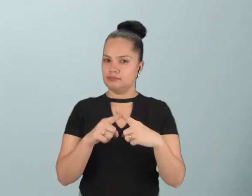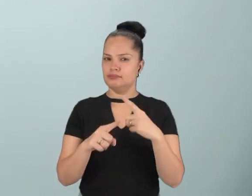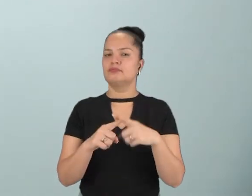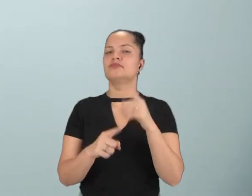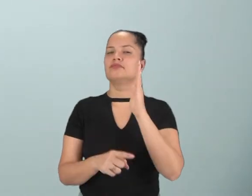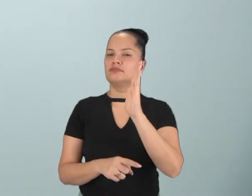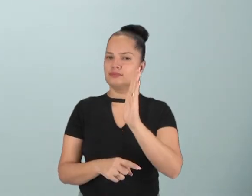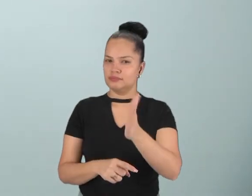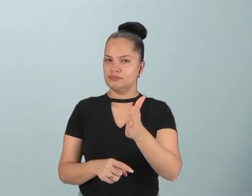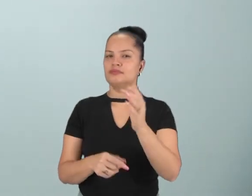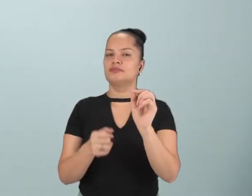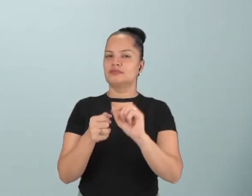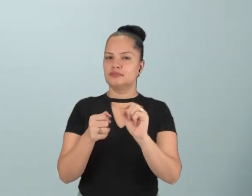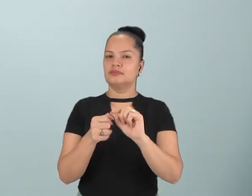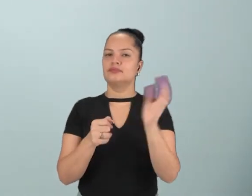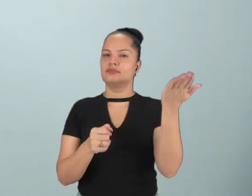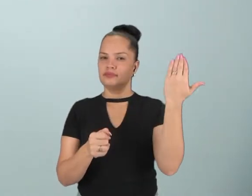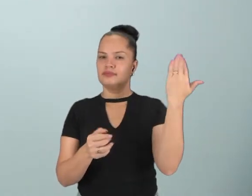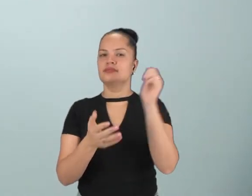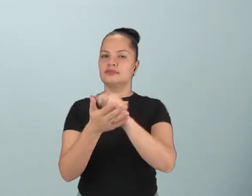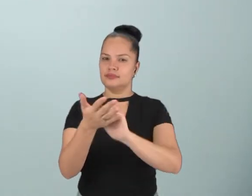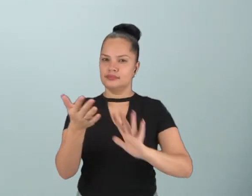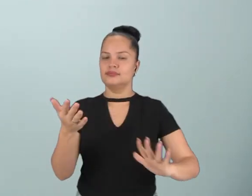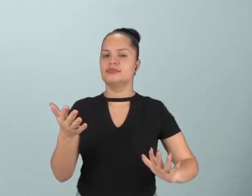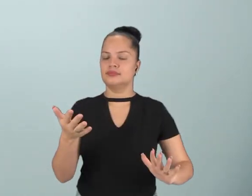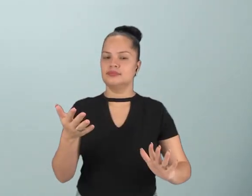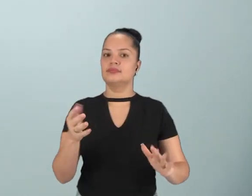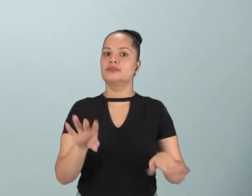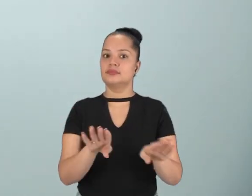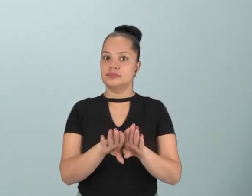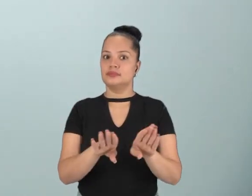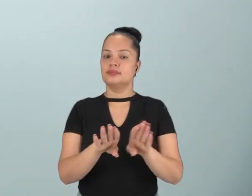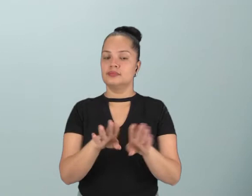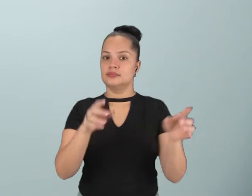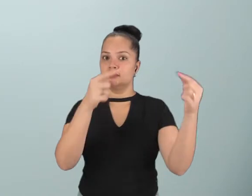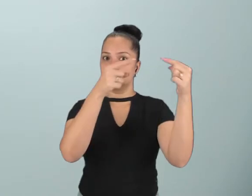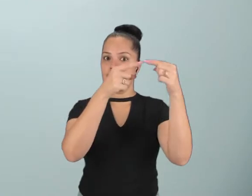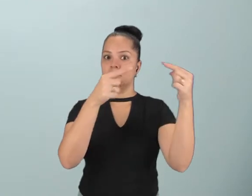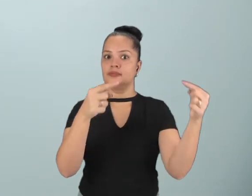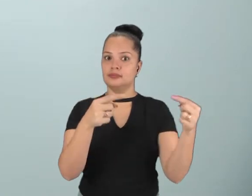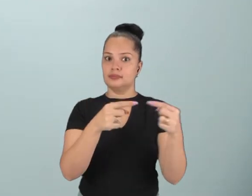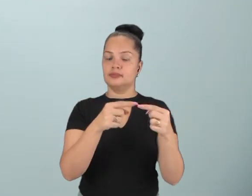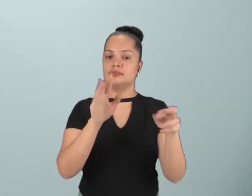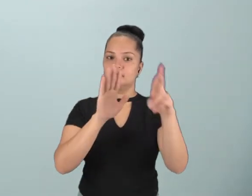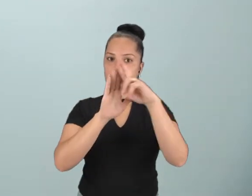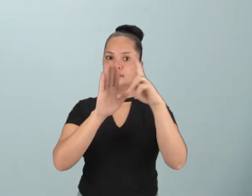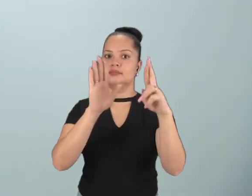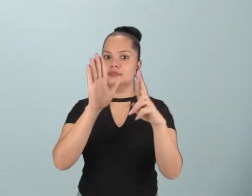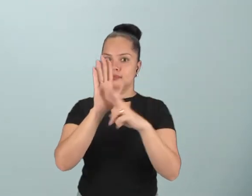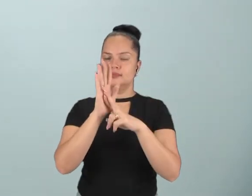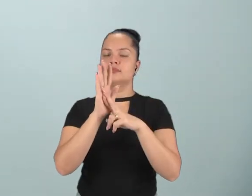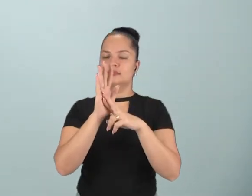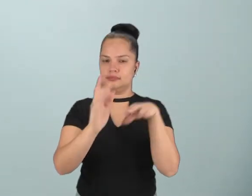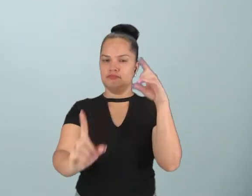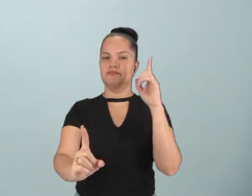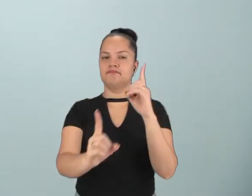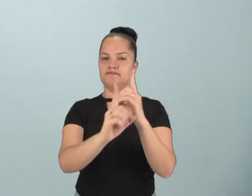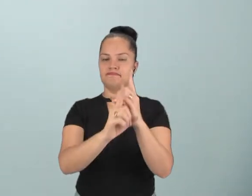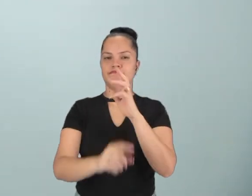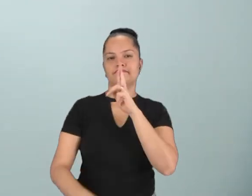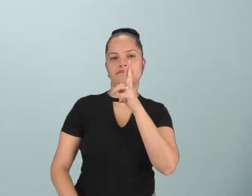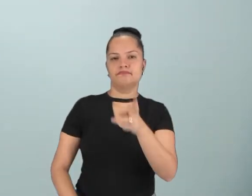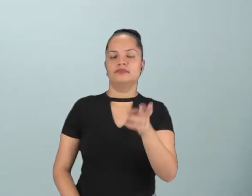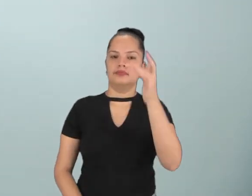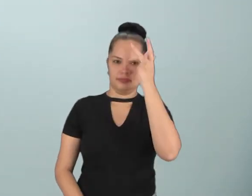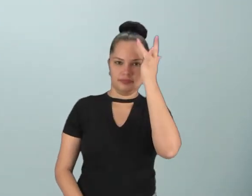fizemos essa atividade. E segundo que, partindo daquele princípio de plural e singular, tá fácil a gente identificar aí onde usar o there is